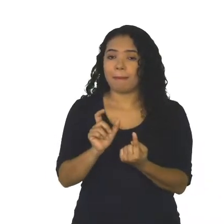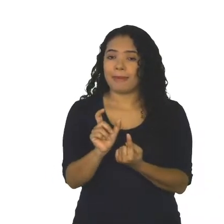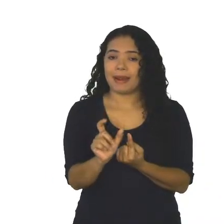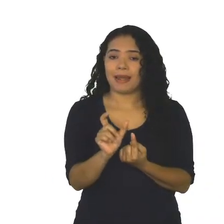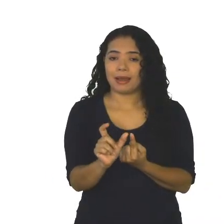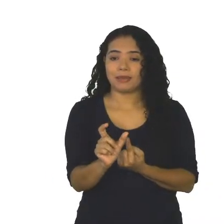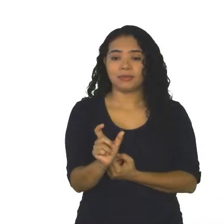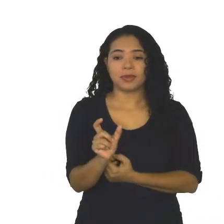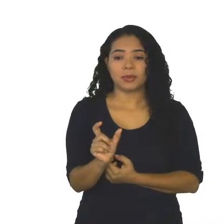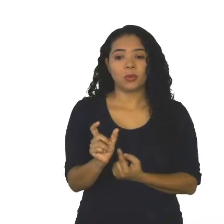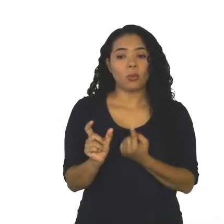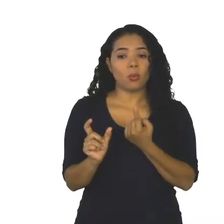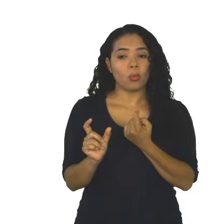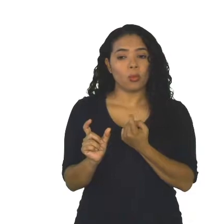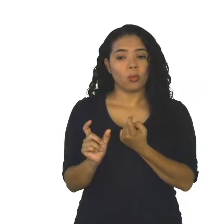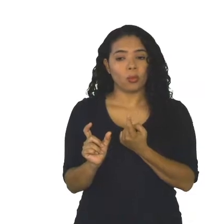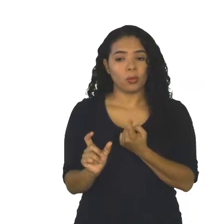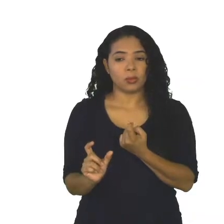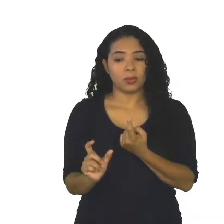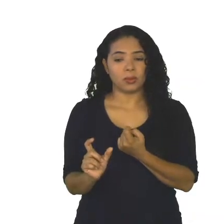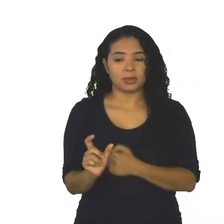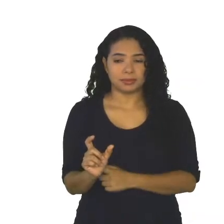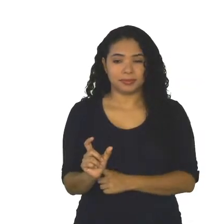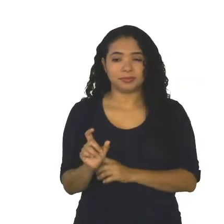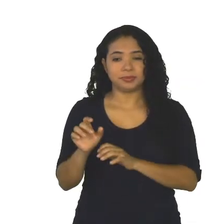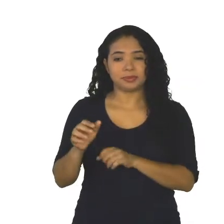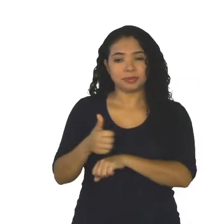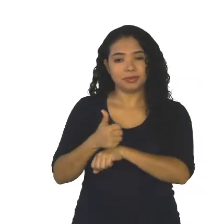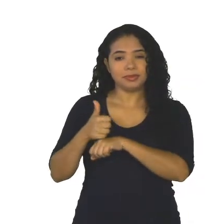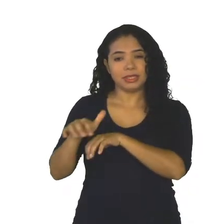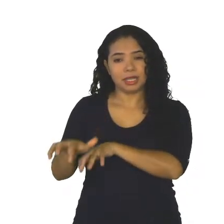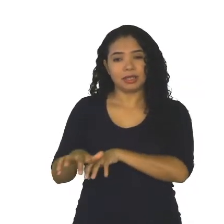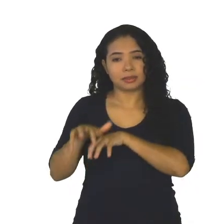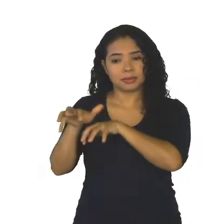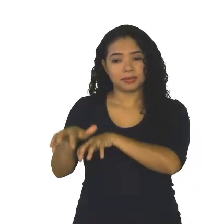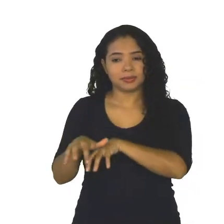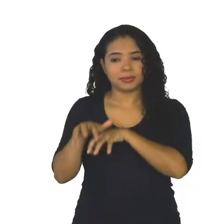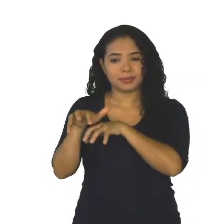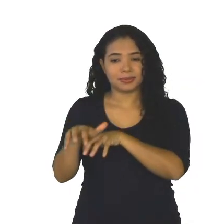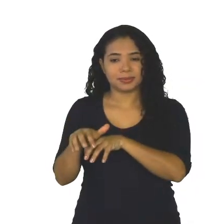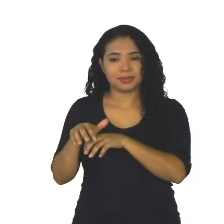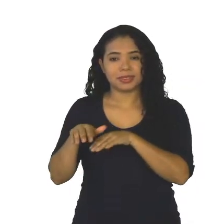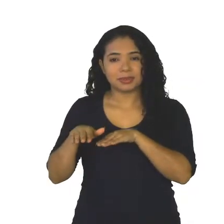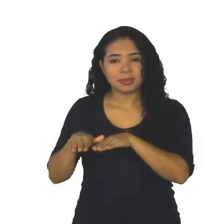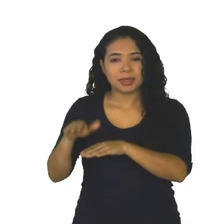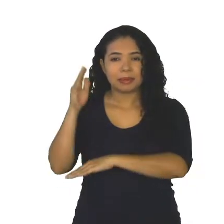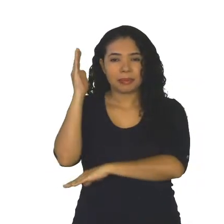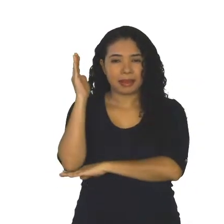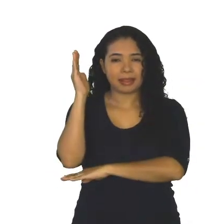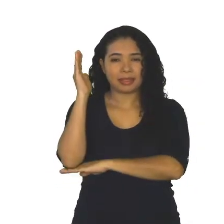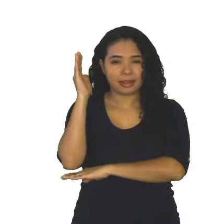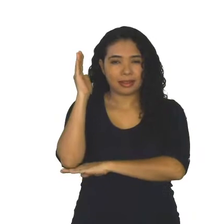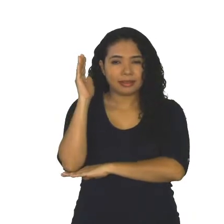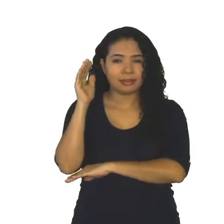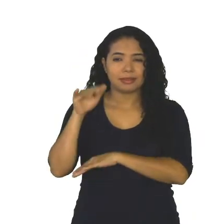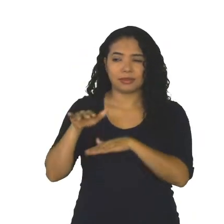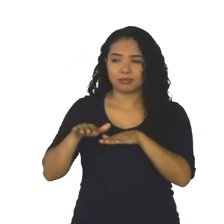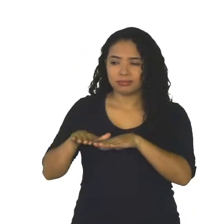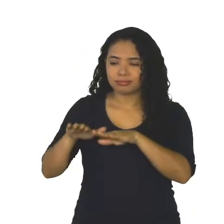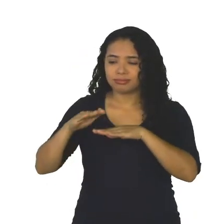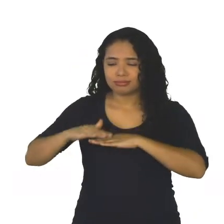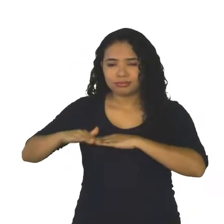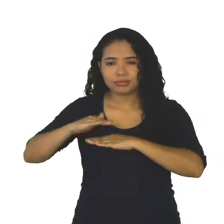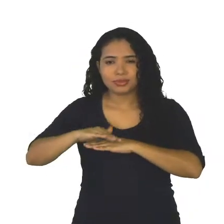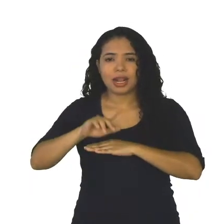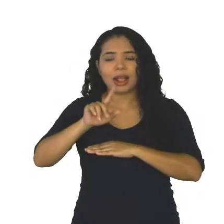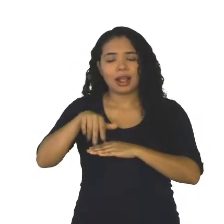exemplo, carpinteiro. Lá naquele trecho que a gente leu, aparece a palavra carpinteiro. Então, carpinteiro é um